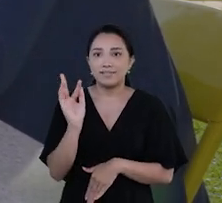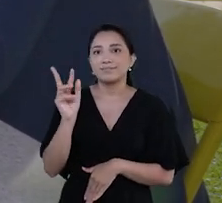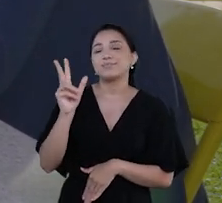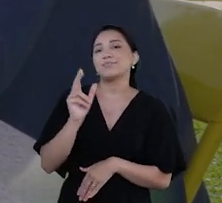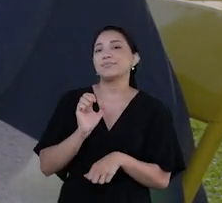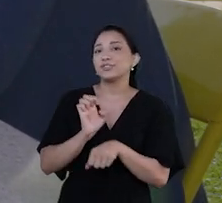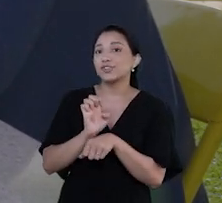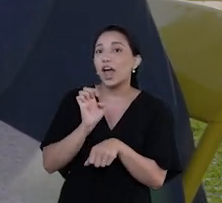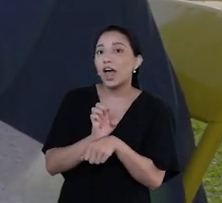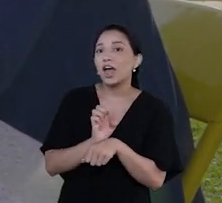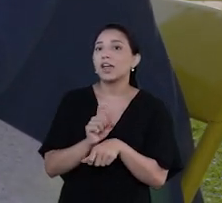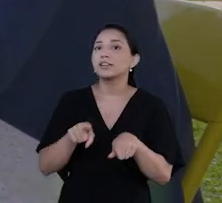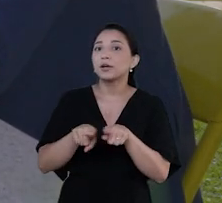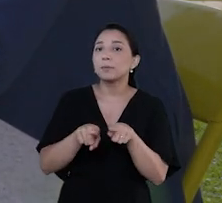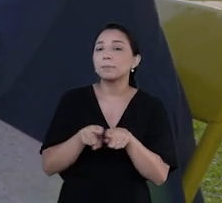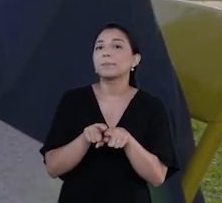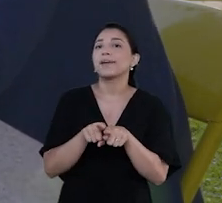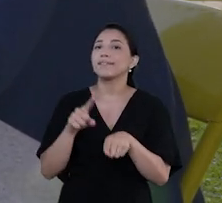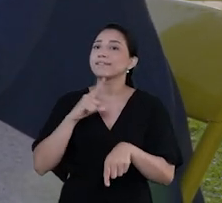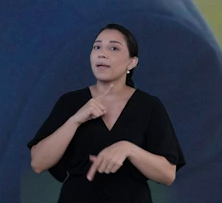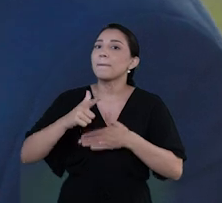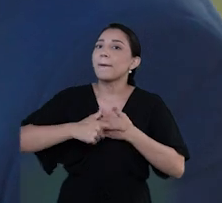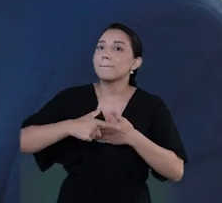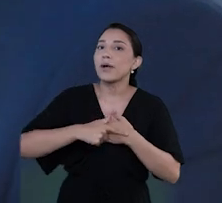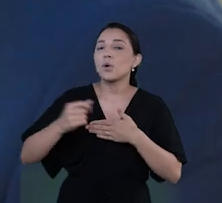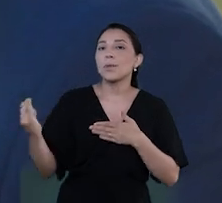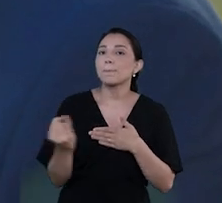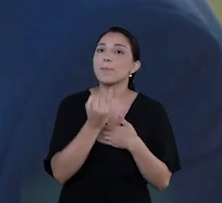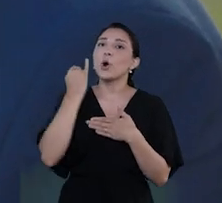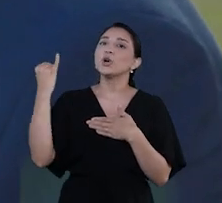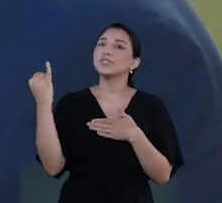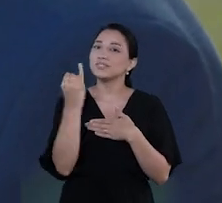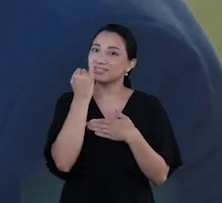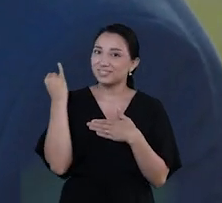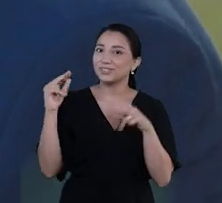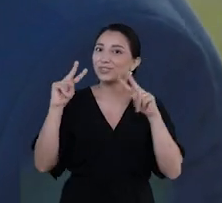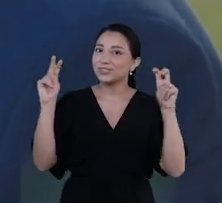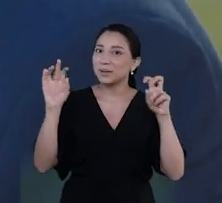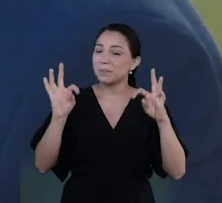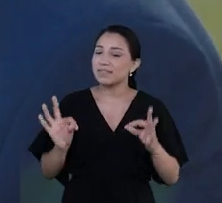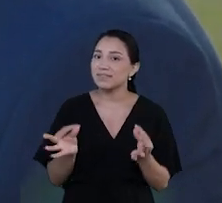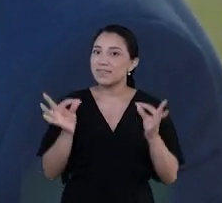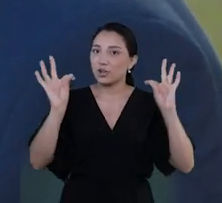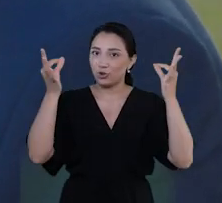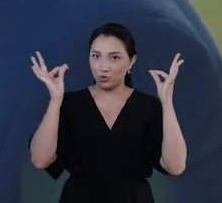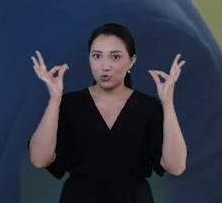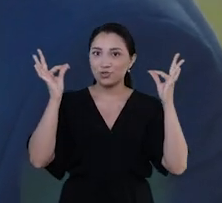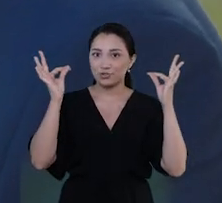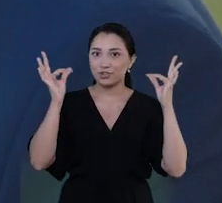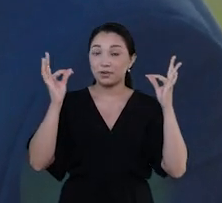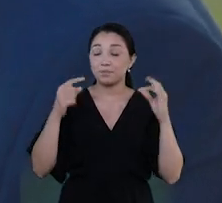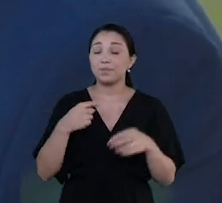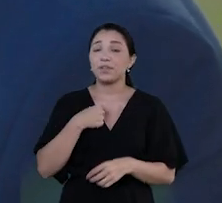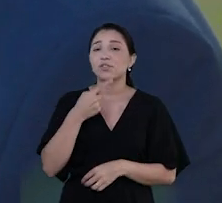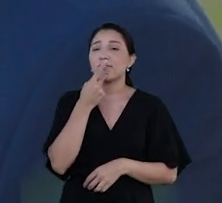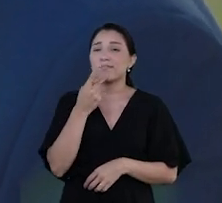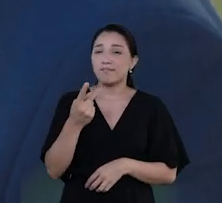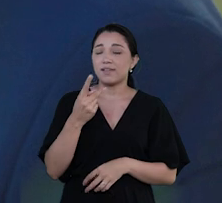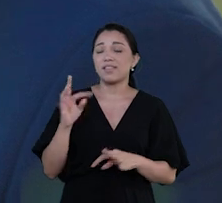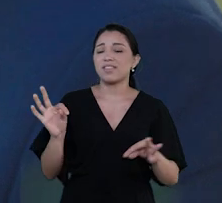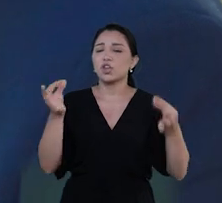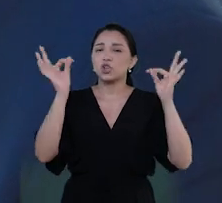Formação desses quadros né das das tecnologias e aí envolve tô falando da tecnologia da maneira mais abrangente